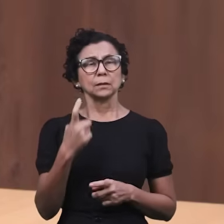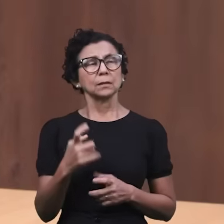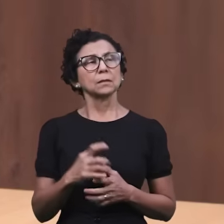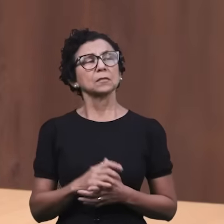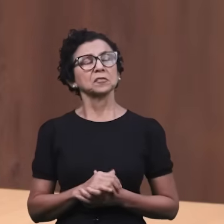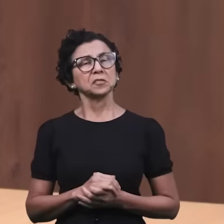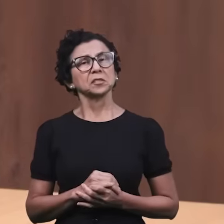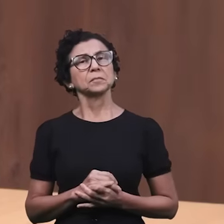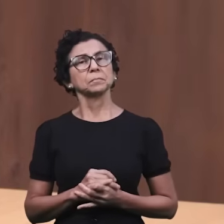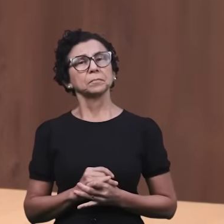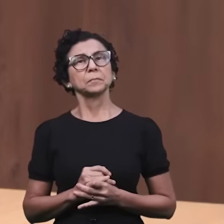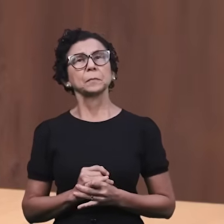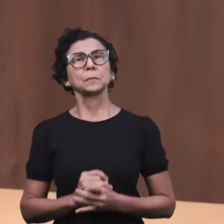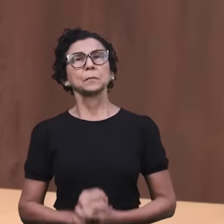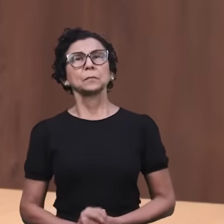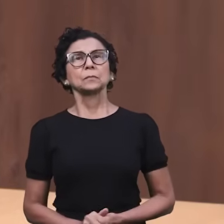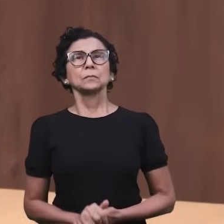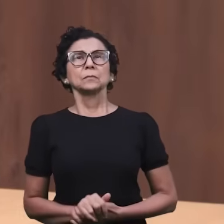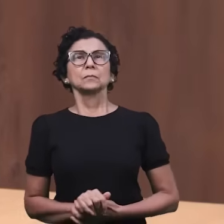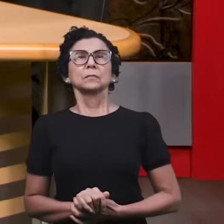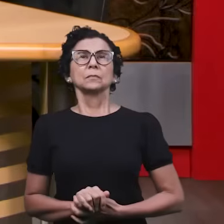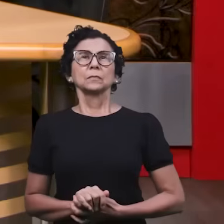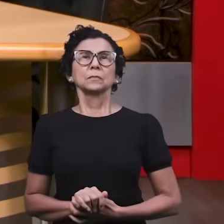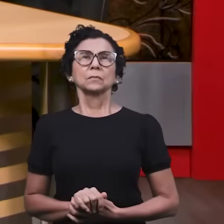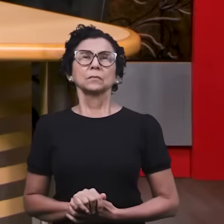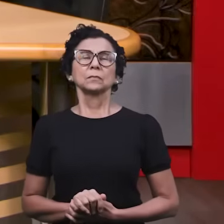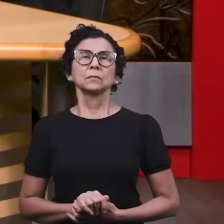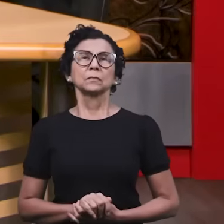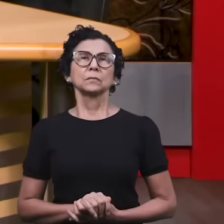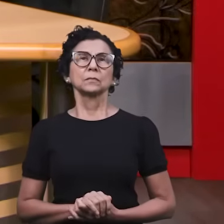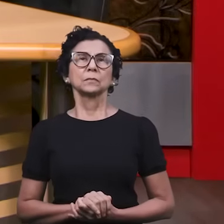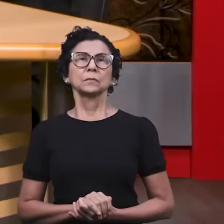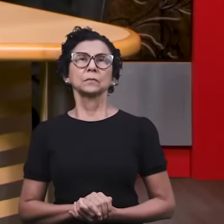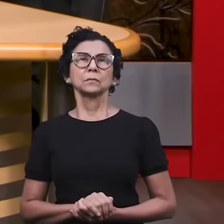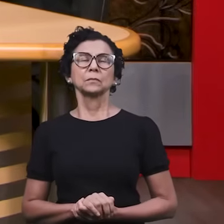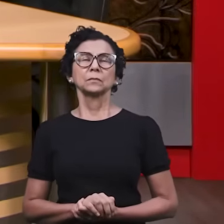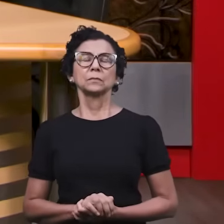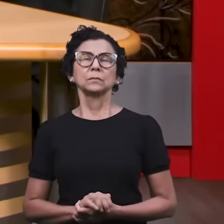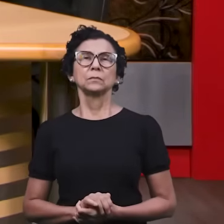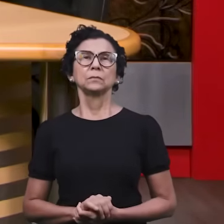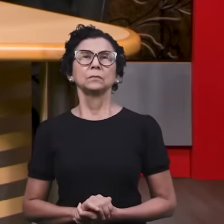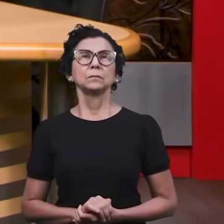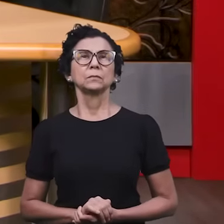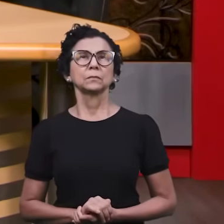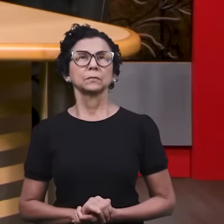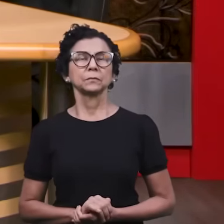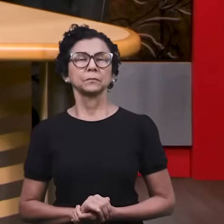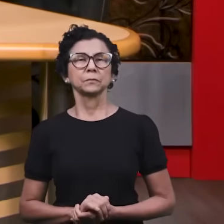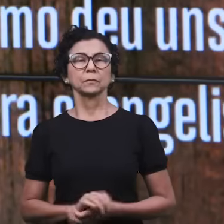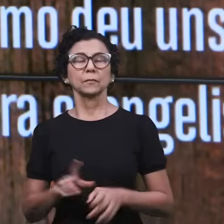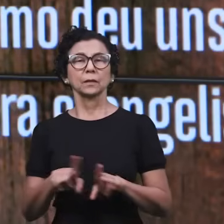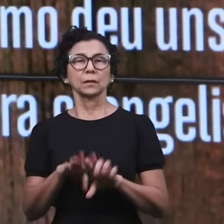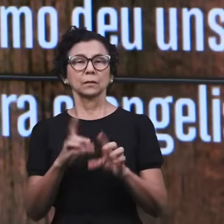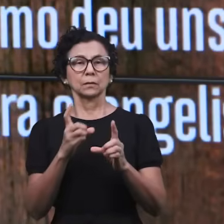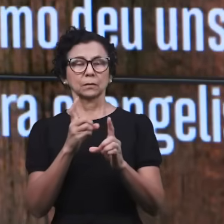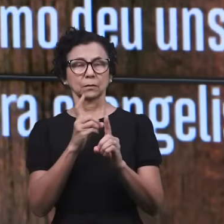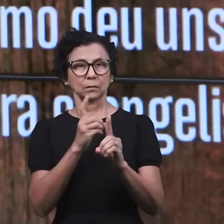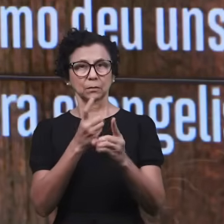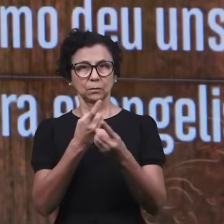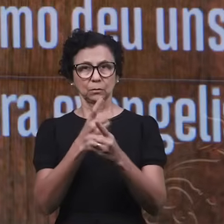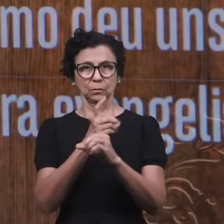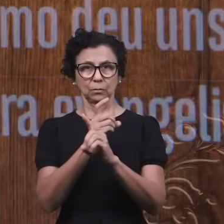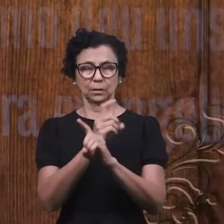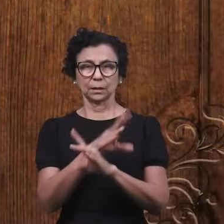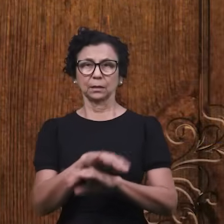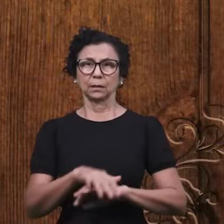disso. Isso é muito... Houve uma grande bênção ali. E também falando de doutrina, Tito, ele fala